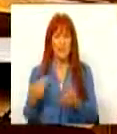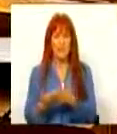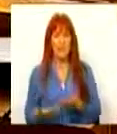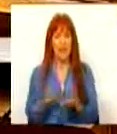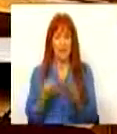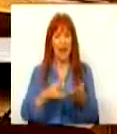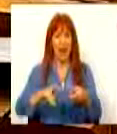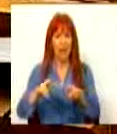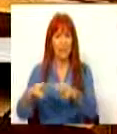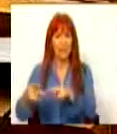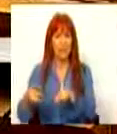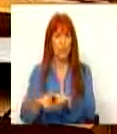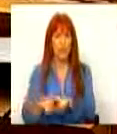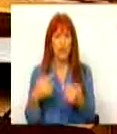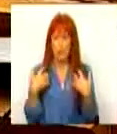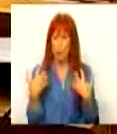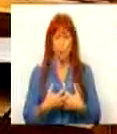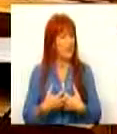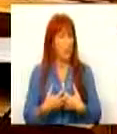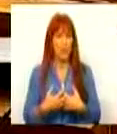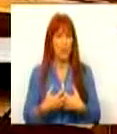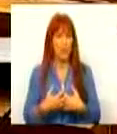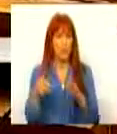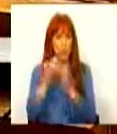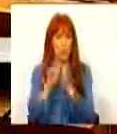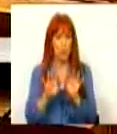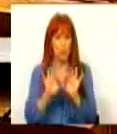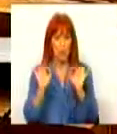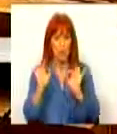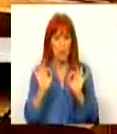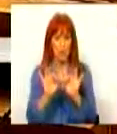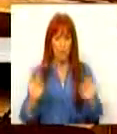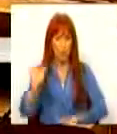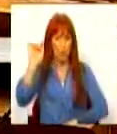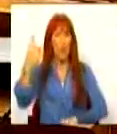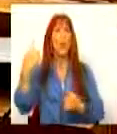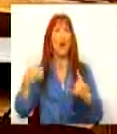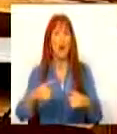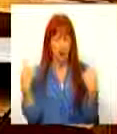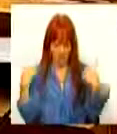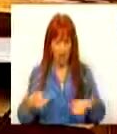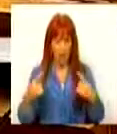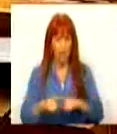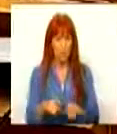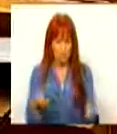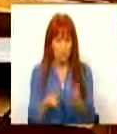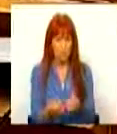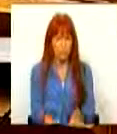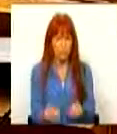proposta de alteração e não tenho dúvida nenhuma que o estatuto de cuidador informal vai ser efetivamente uma